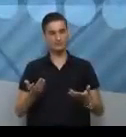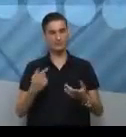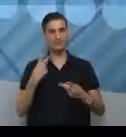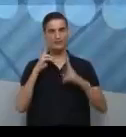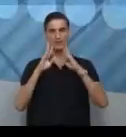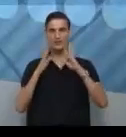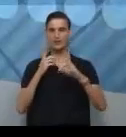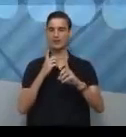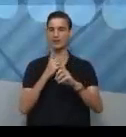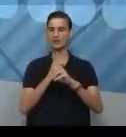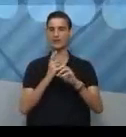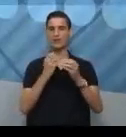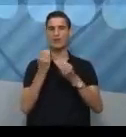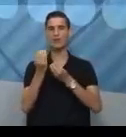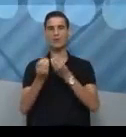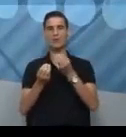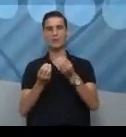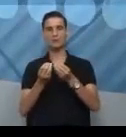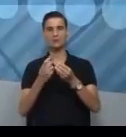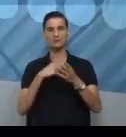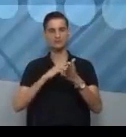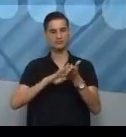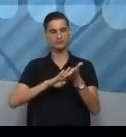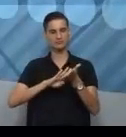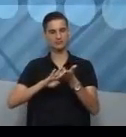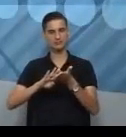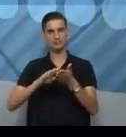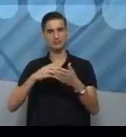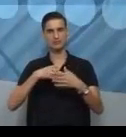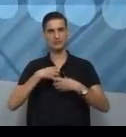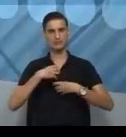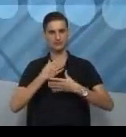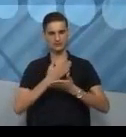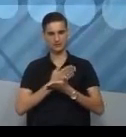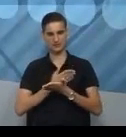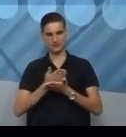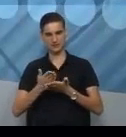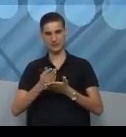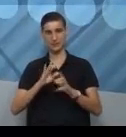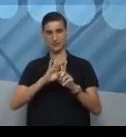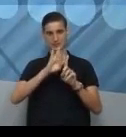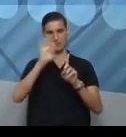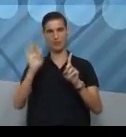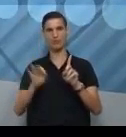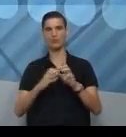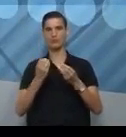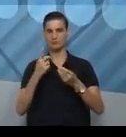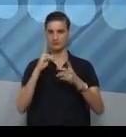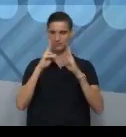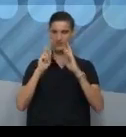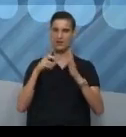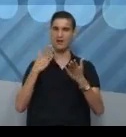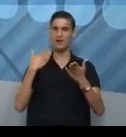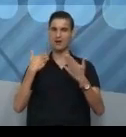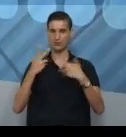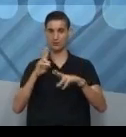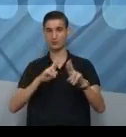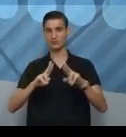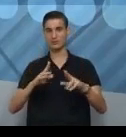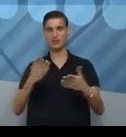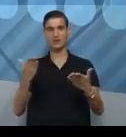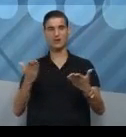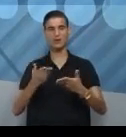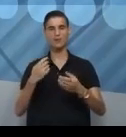Bom, então nós já identificamos como tirar as condições iniciais e as de contorno, igual nós fizemos com a equação do calor.